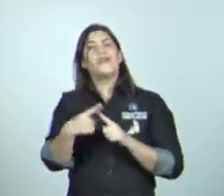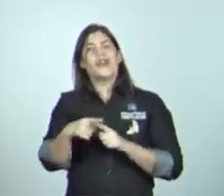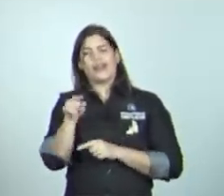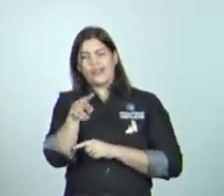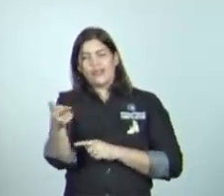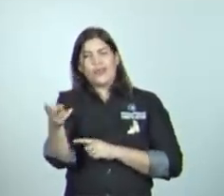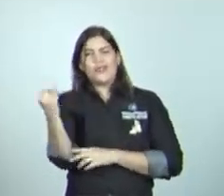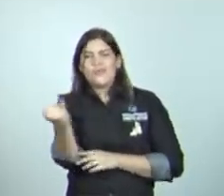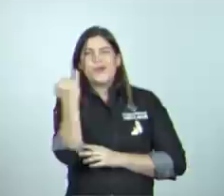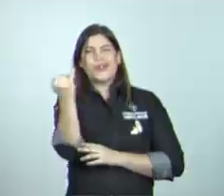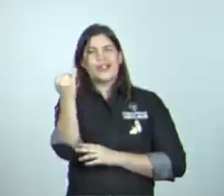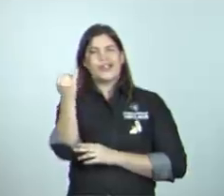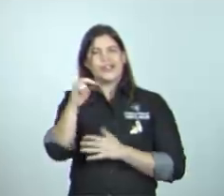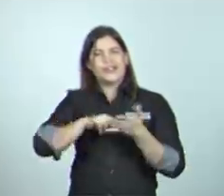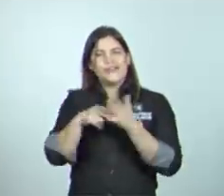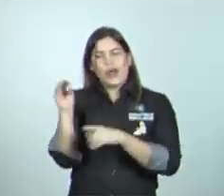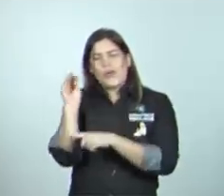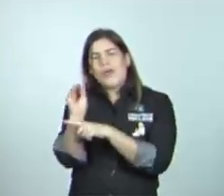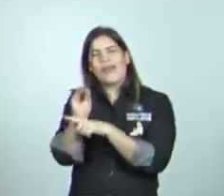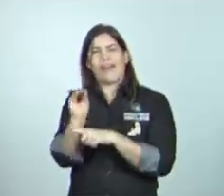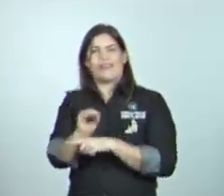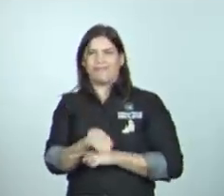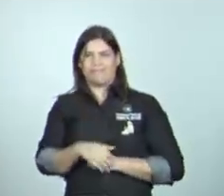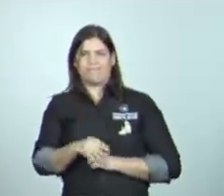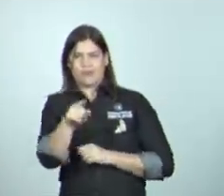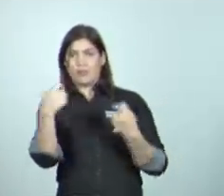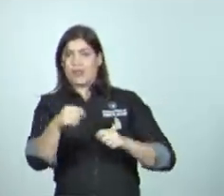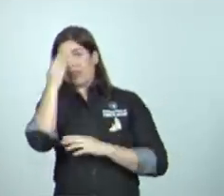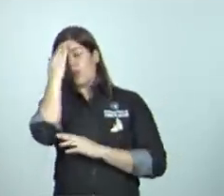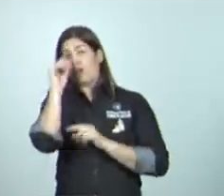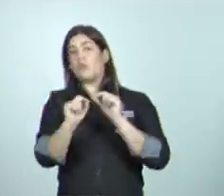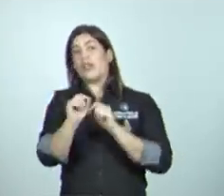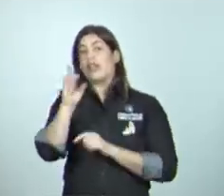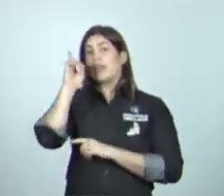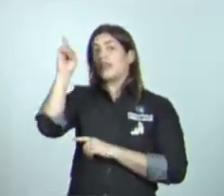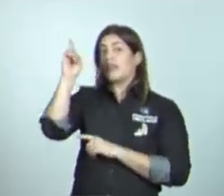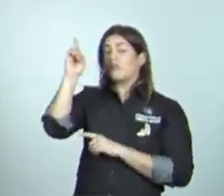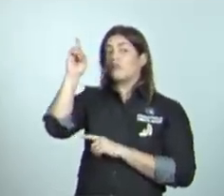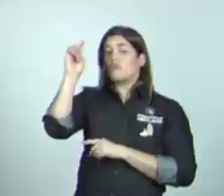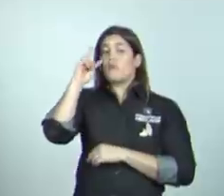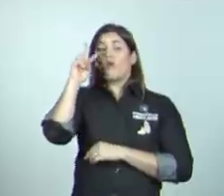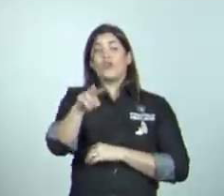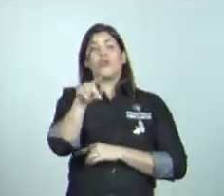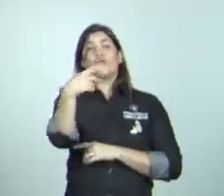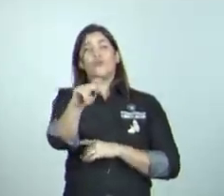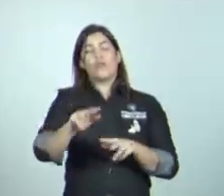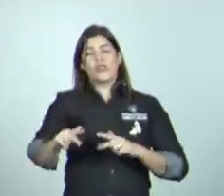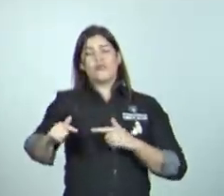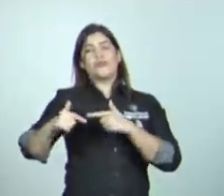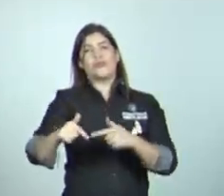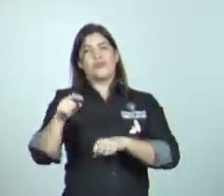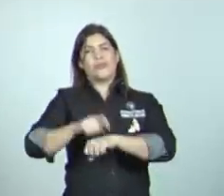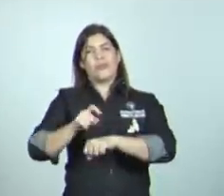só nome disso cuidado você precisa saber que deus está olhando o teu cuidado com a obra nesse momento de crise